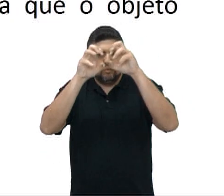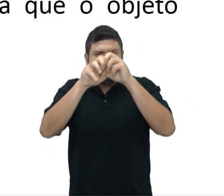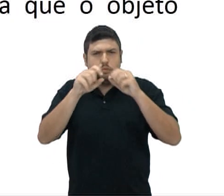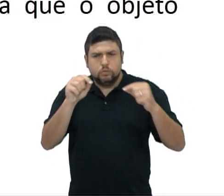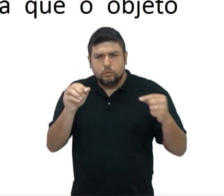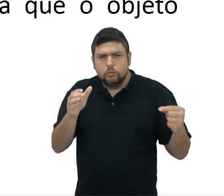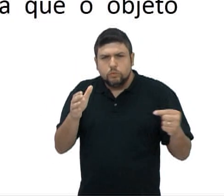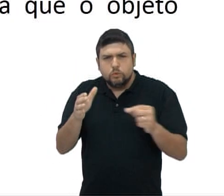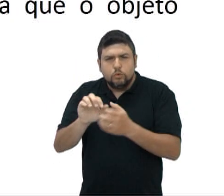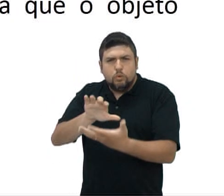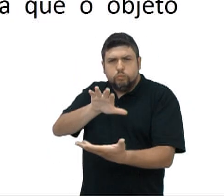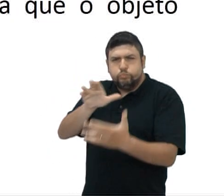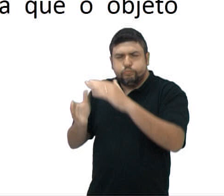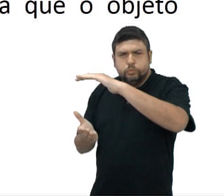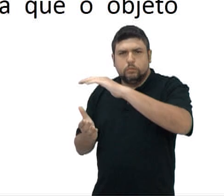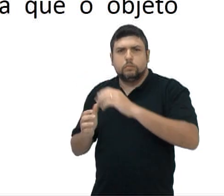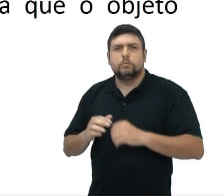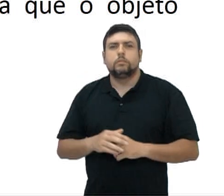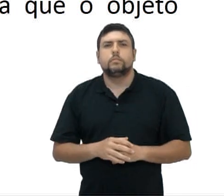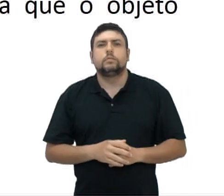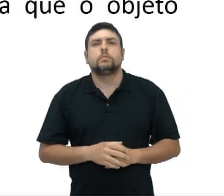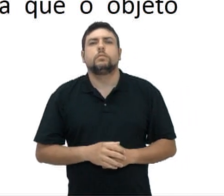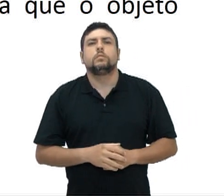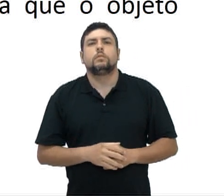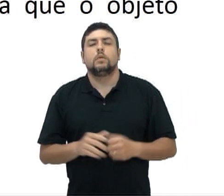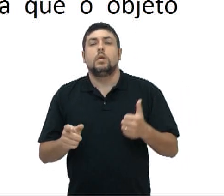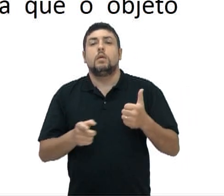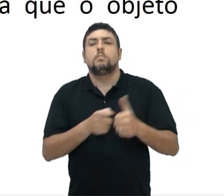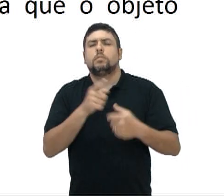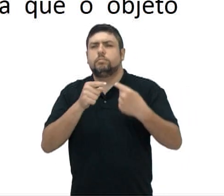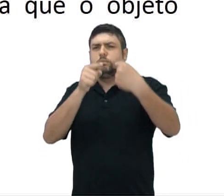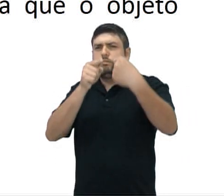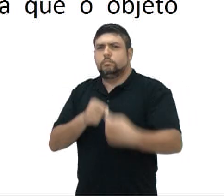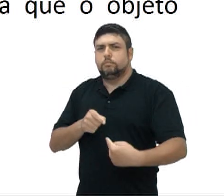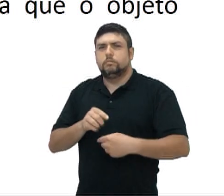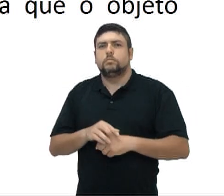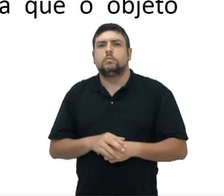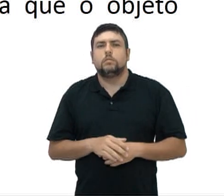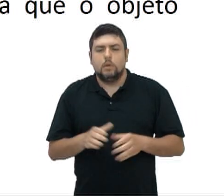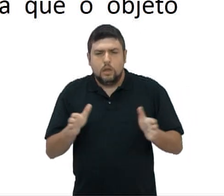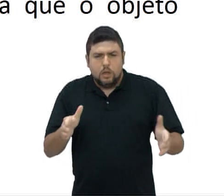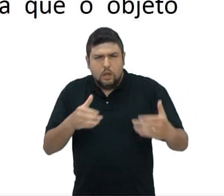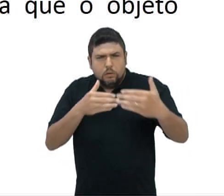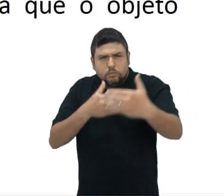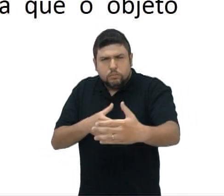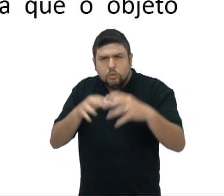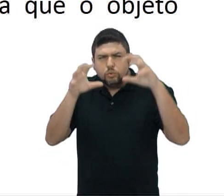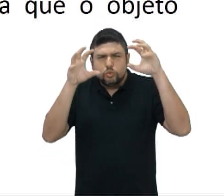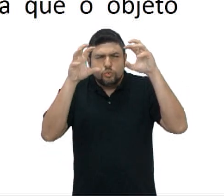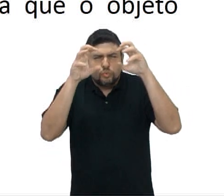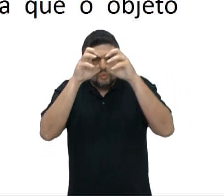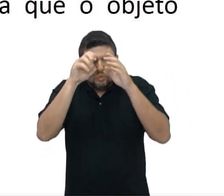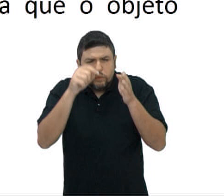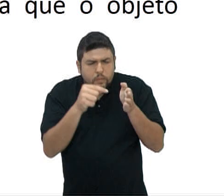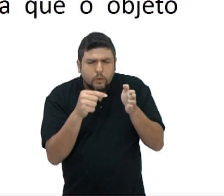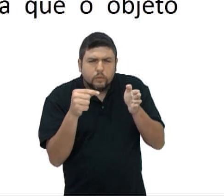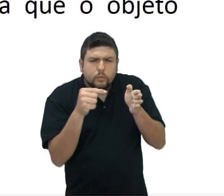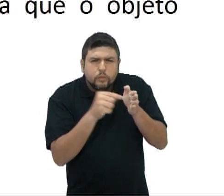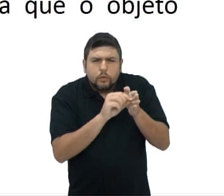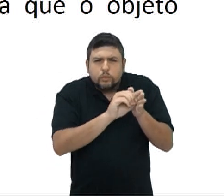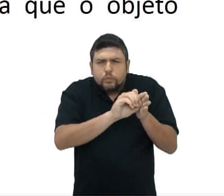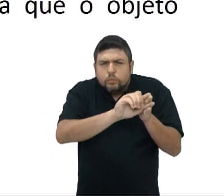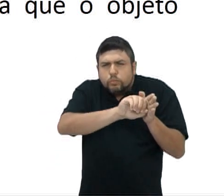vamos aqui ao nosso primeiro quiz. Então, por que a câmara escura possui apenas um pequeno orifício para a entrada